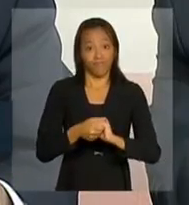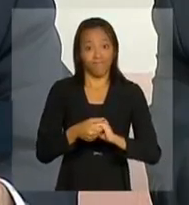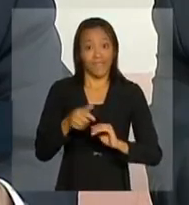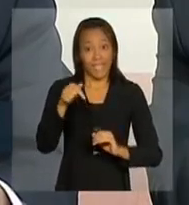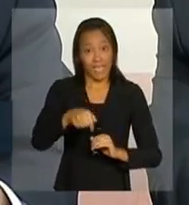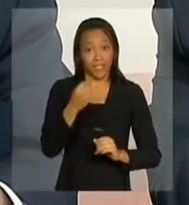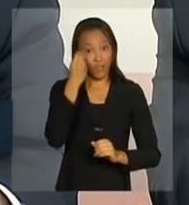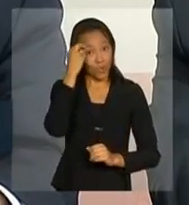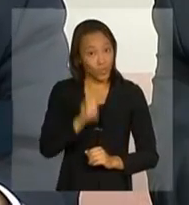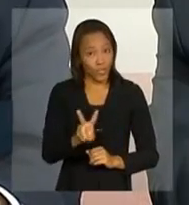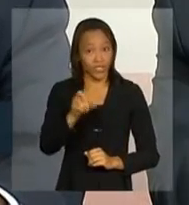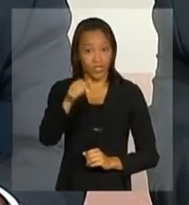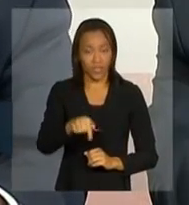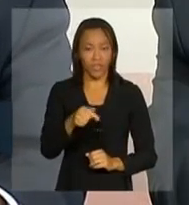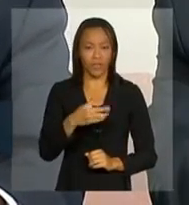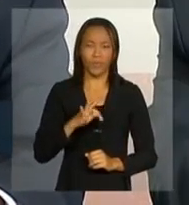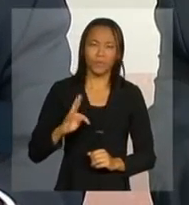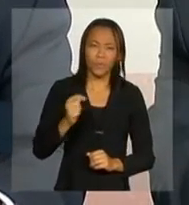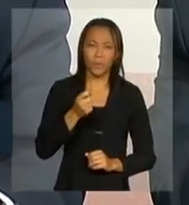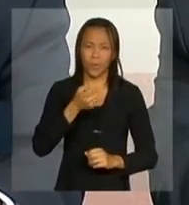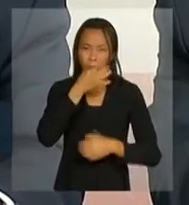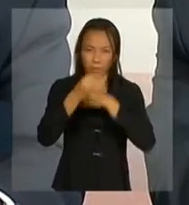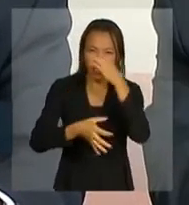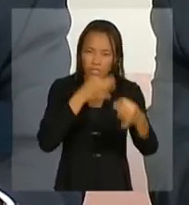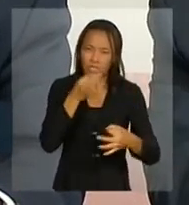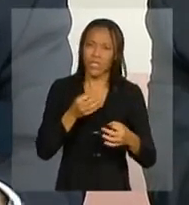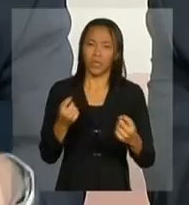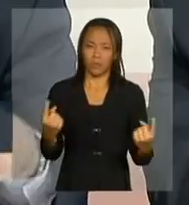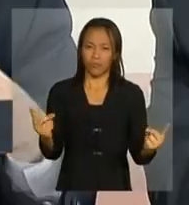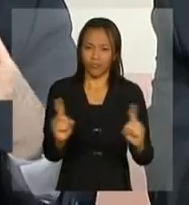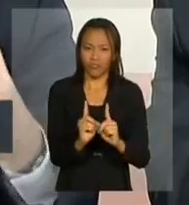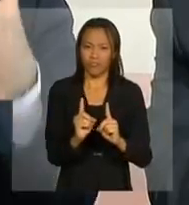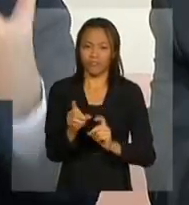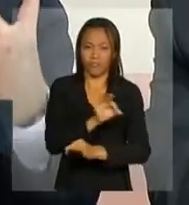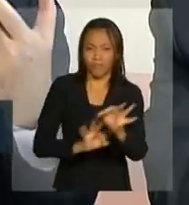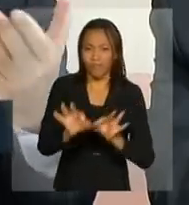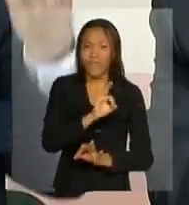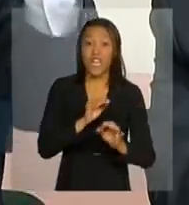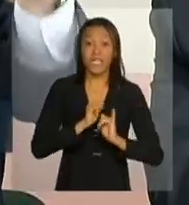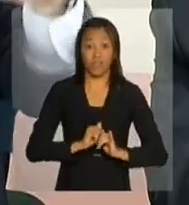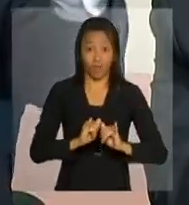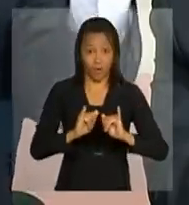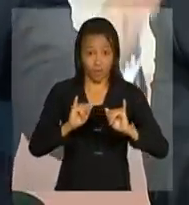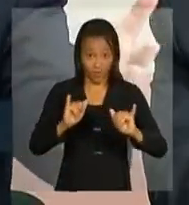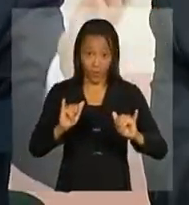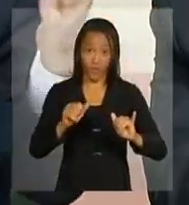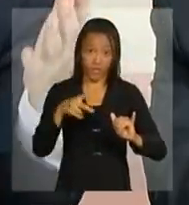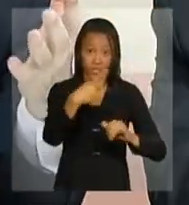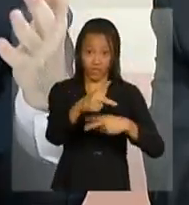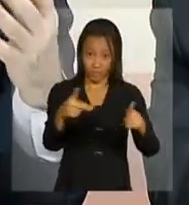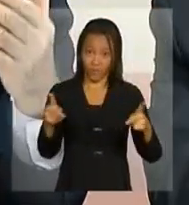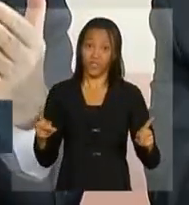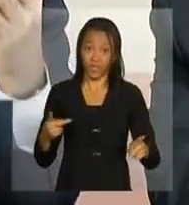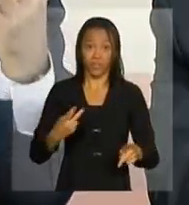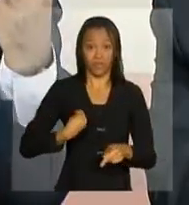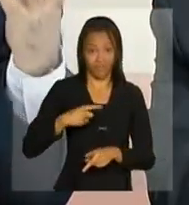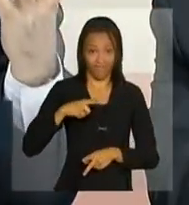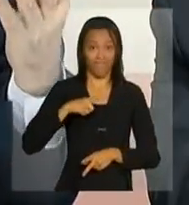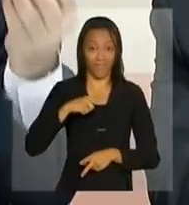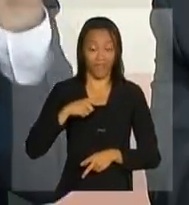toda a capacidade crítica, com toda a a informação que a prática lhes dá,